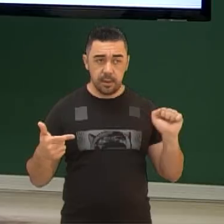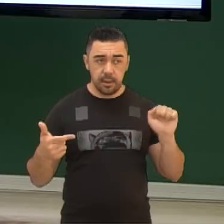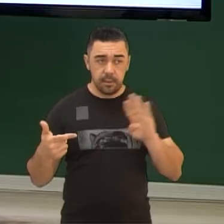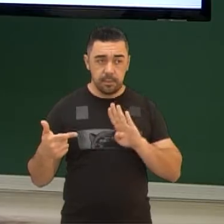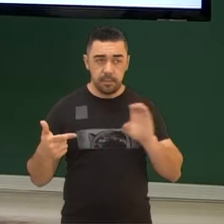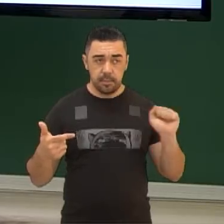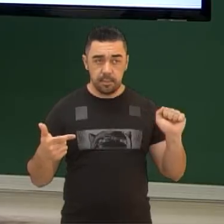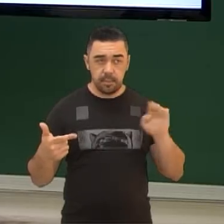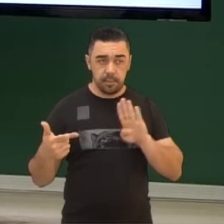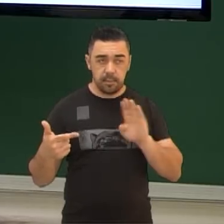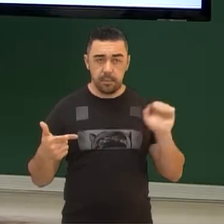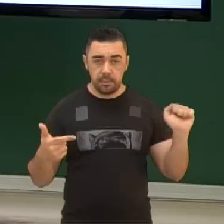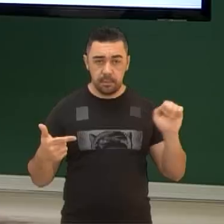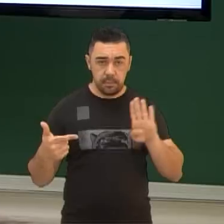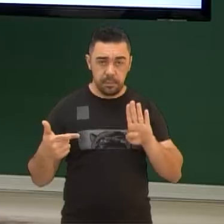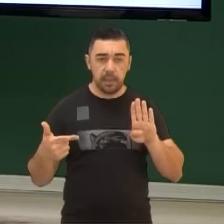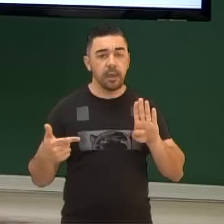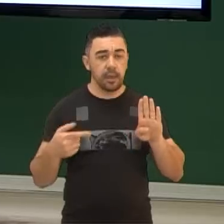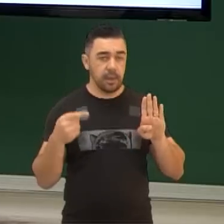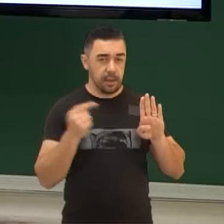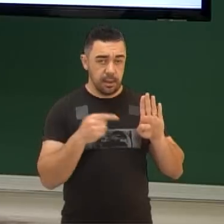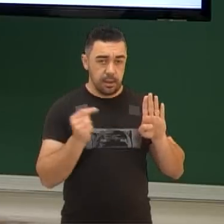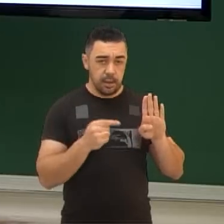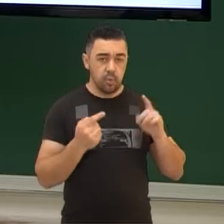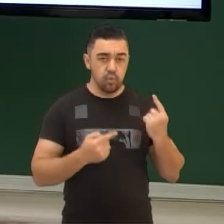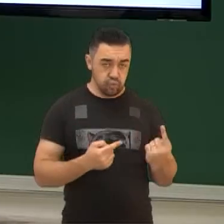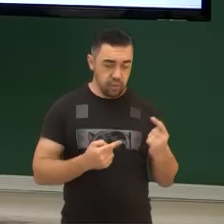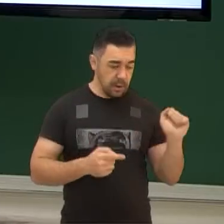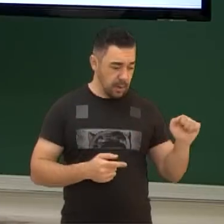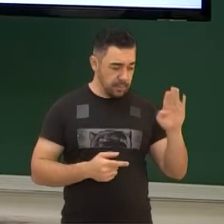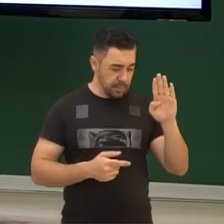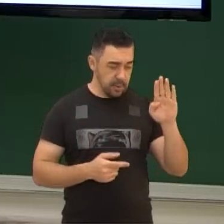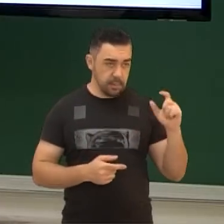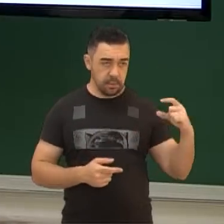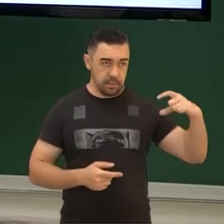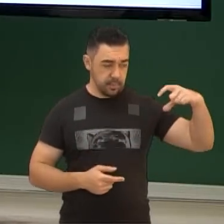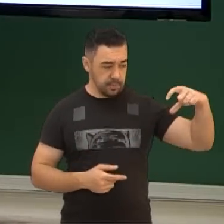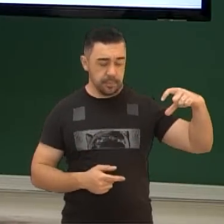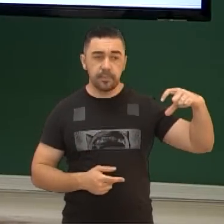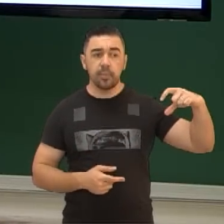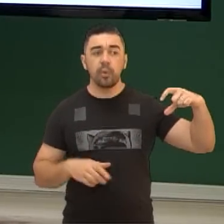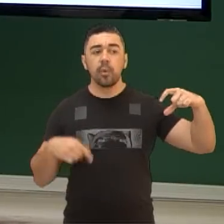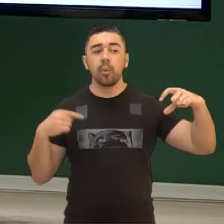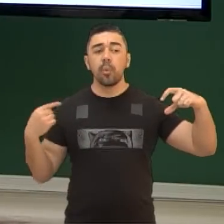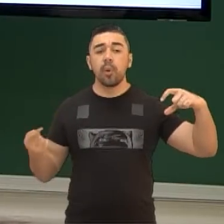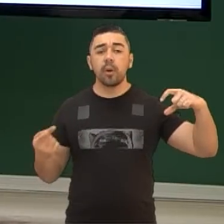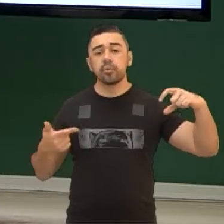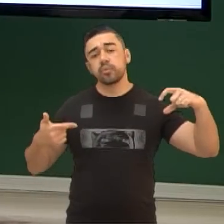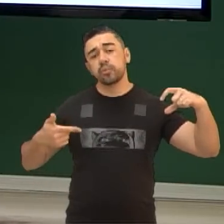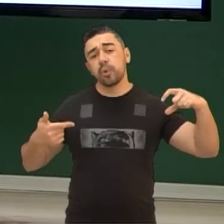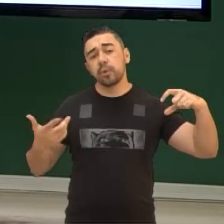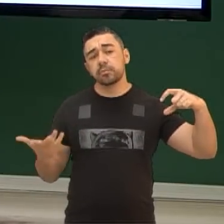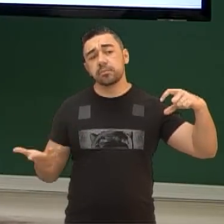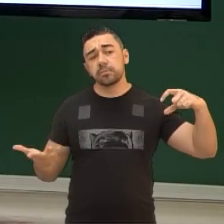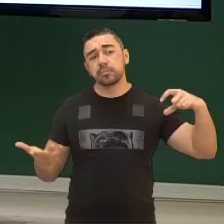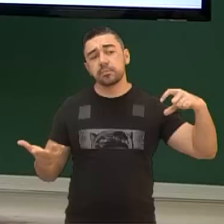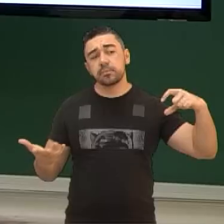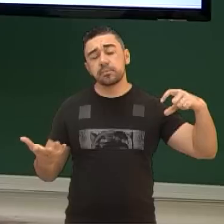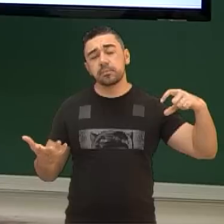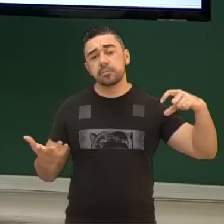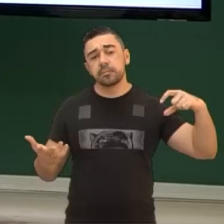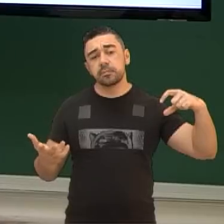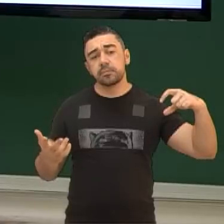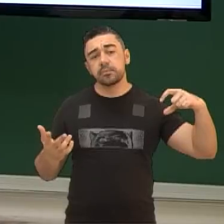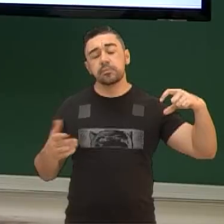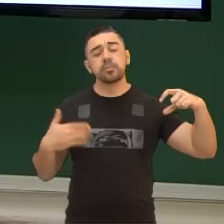pessoal? Ao lado AB do hexágono 1. Quem que é o lado AB? Esse ladinho, né? AB. Quem que é